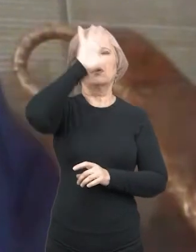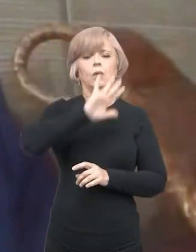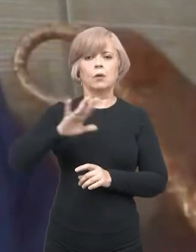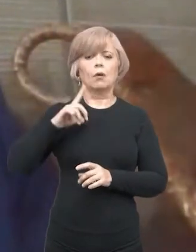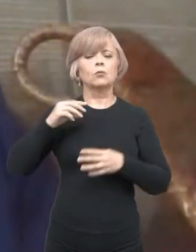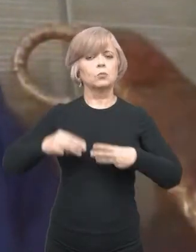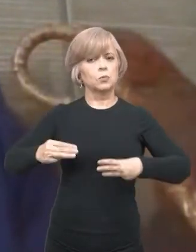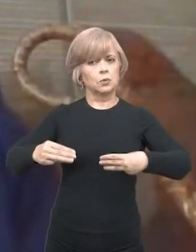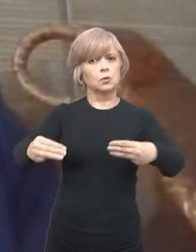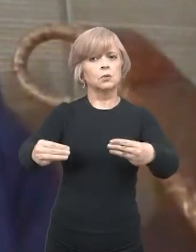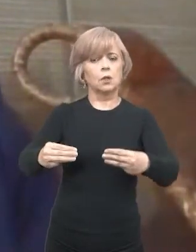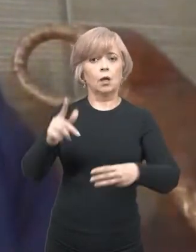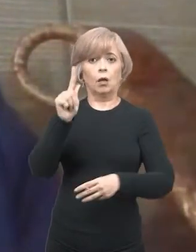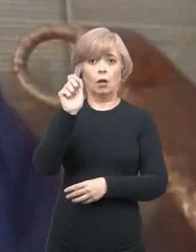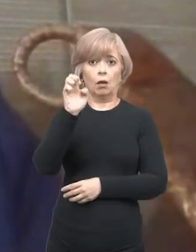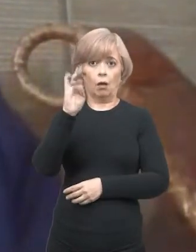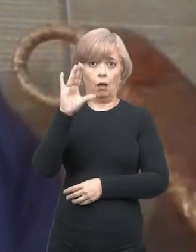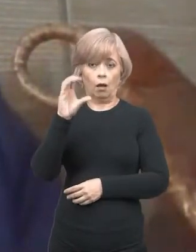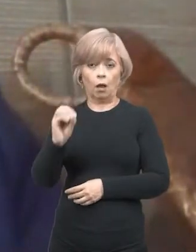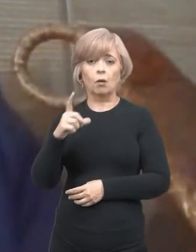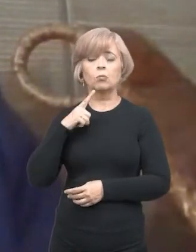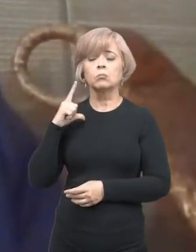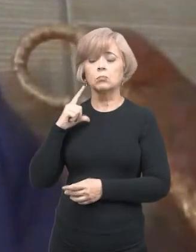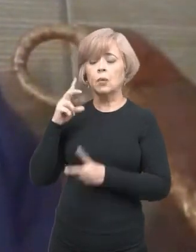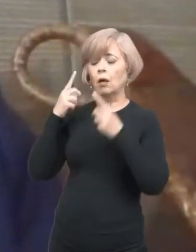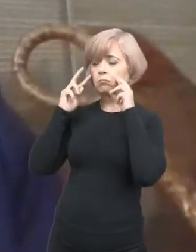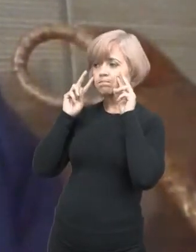uma atenção